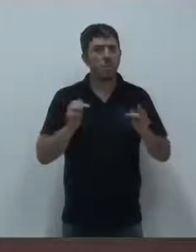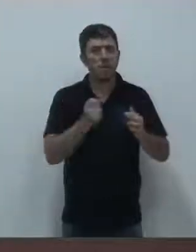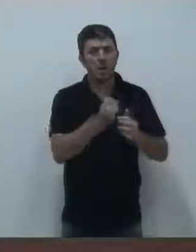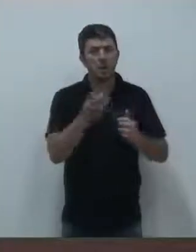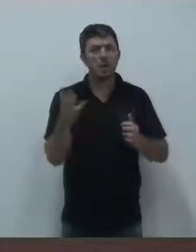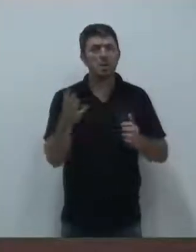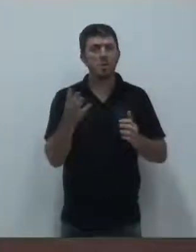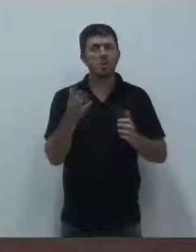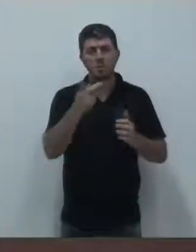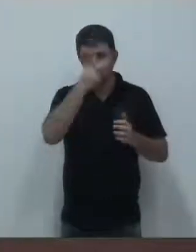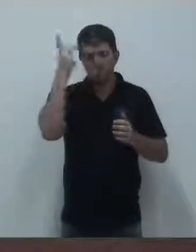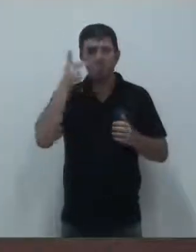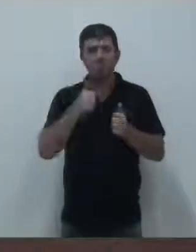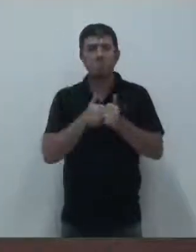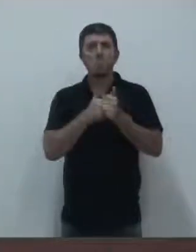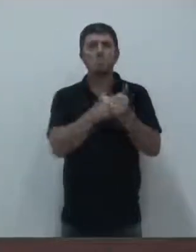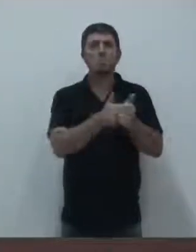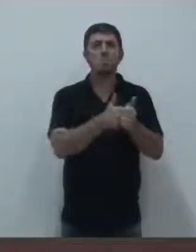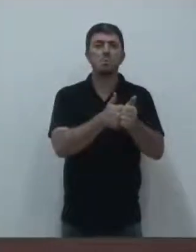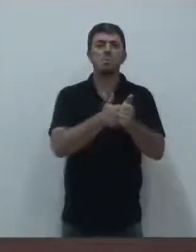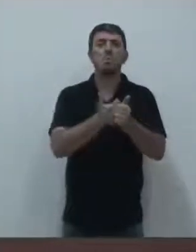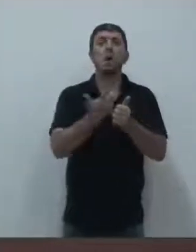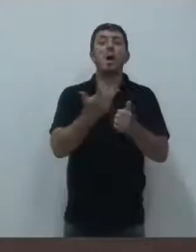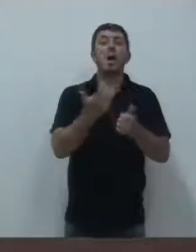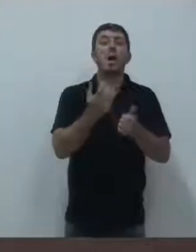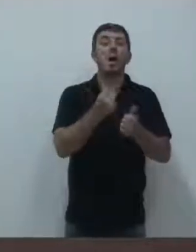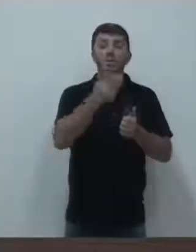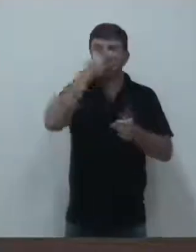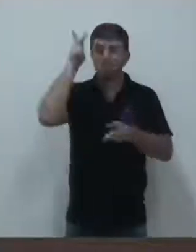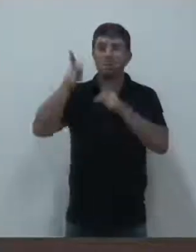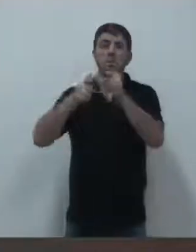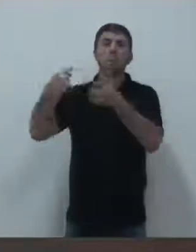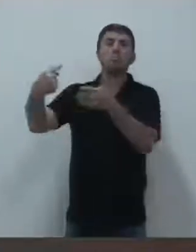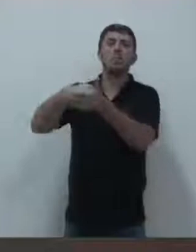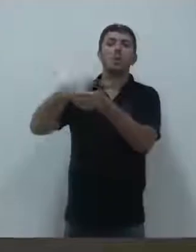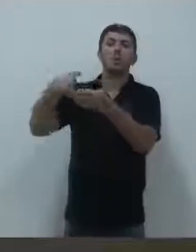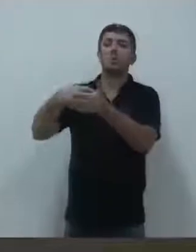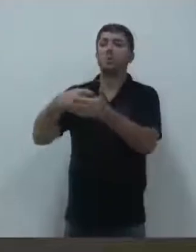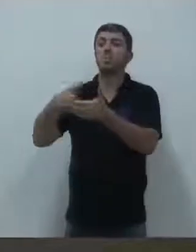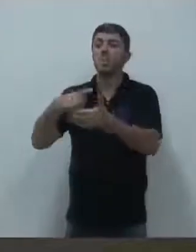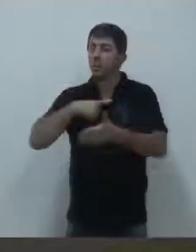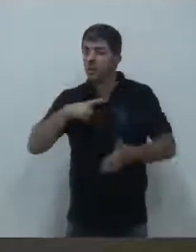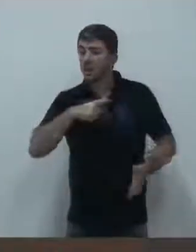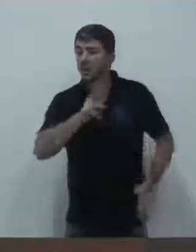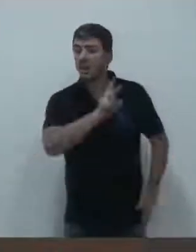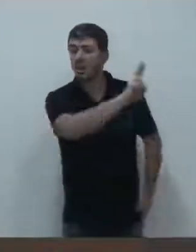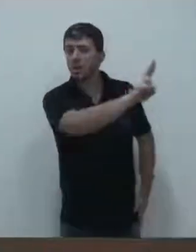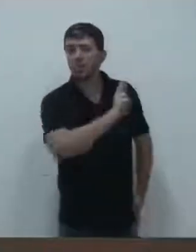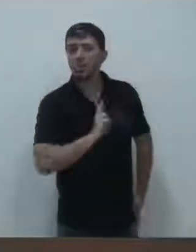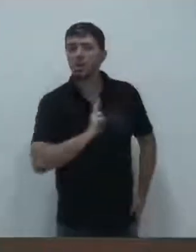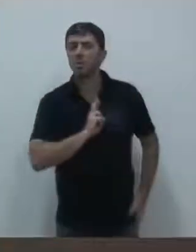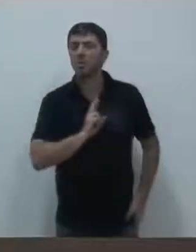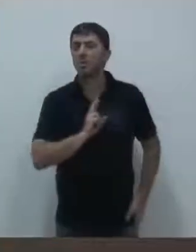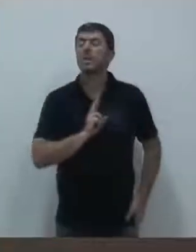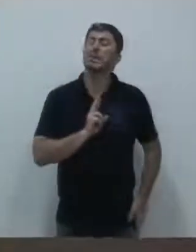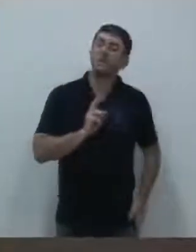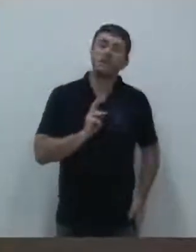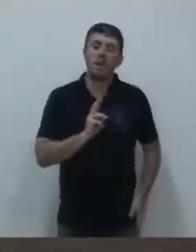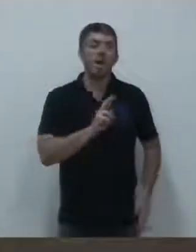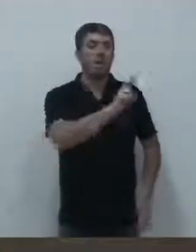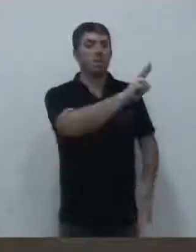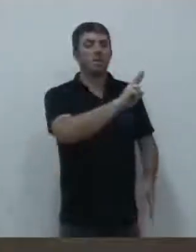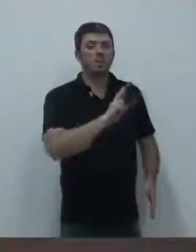a própria população tem perguntado, qual que é a resposta do requerimento? Não é? Então, a resposta é essa, está muito claro, que somente